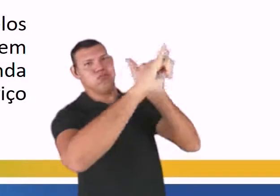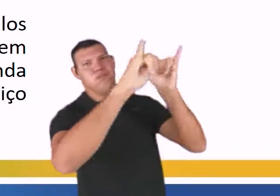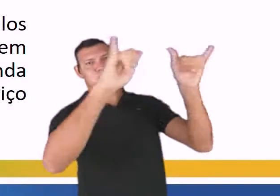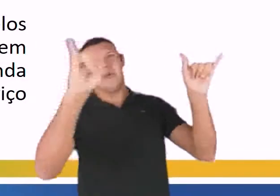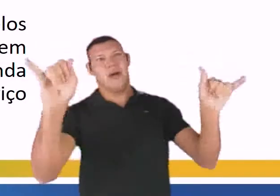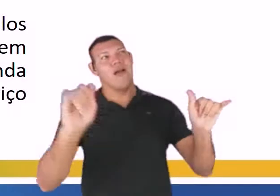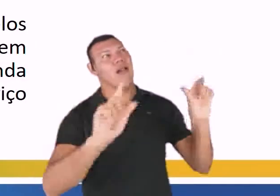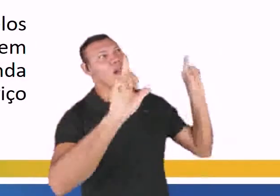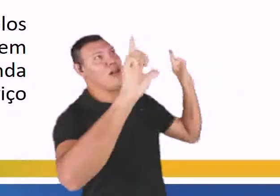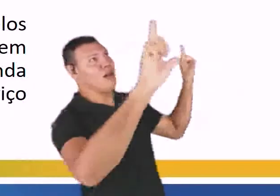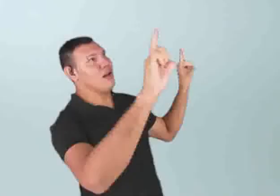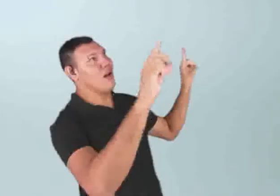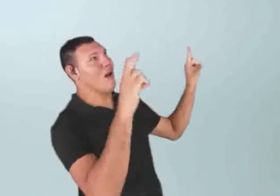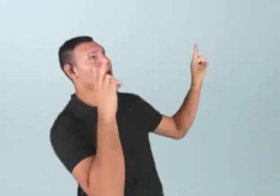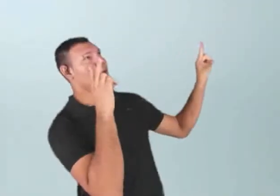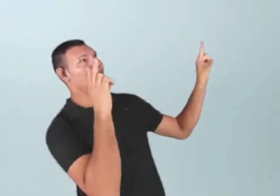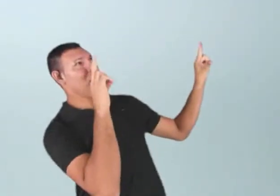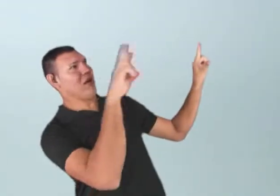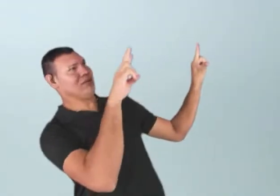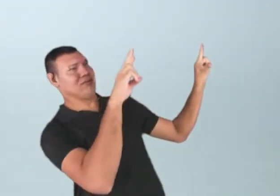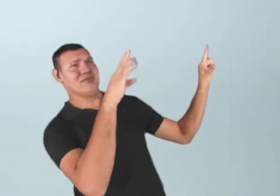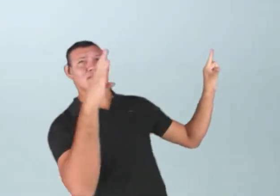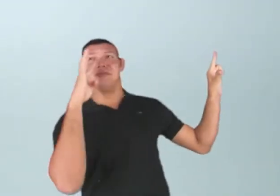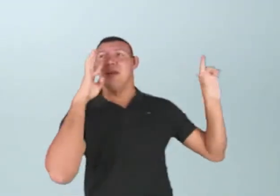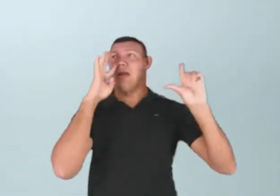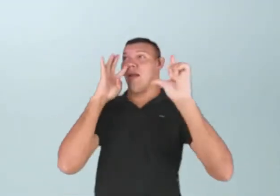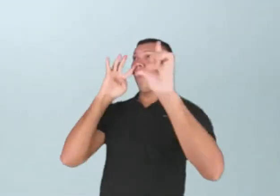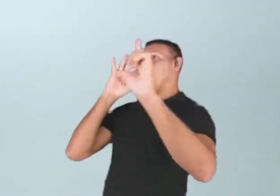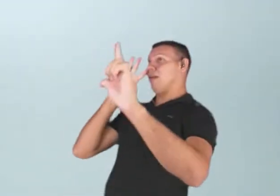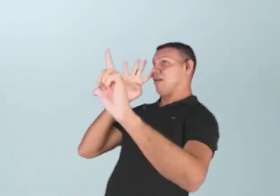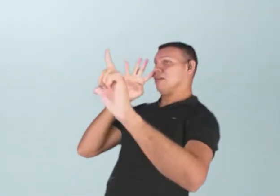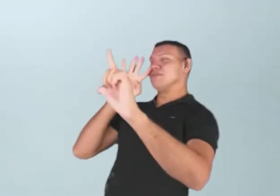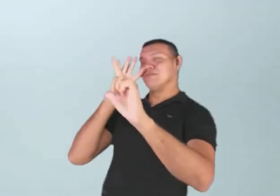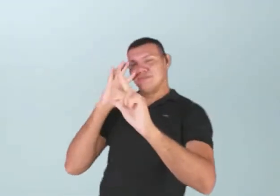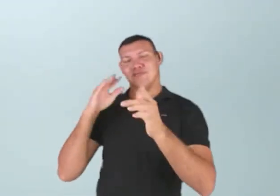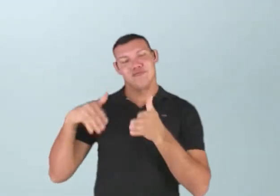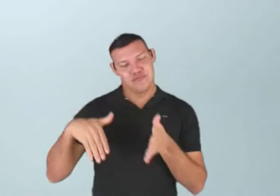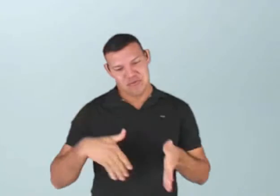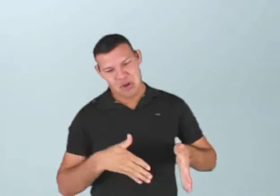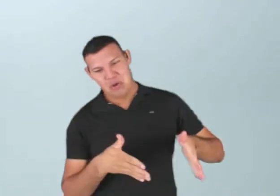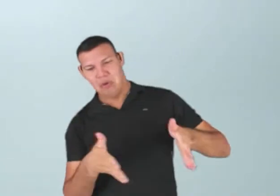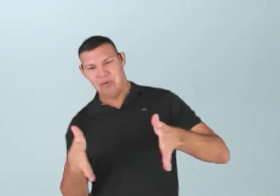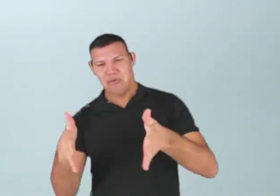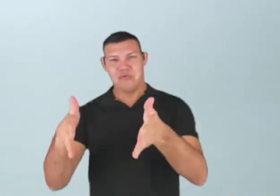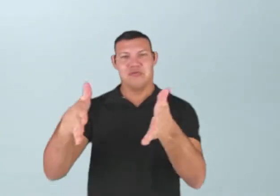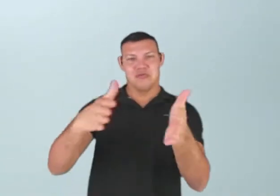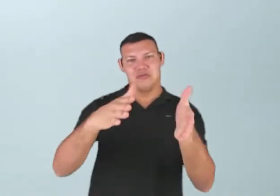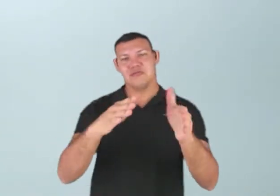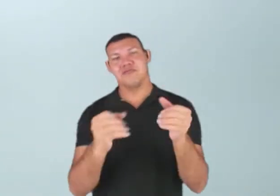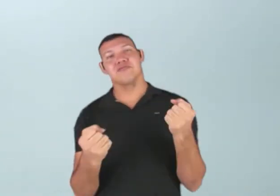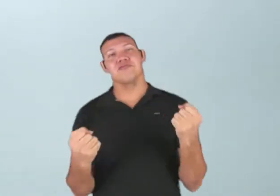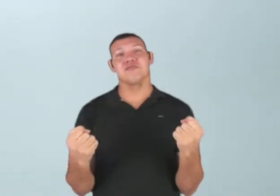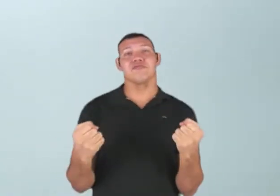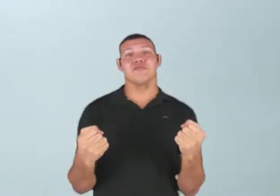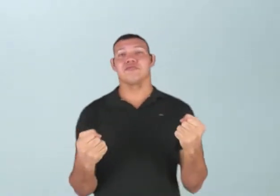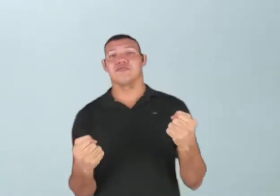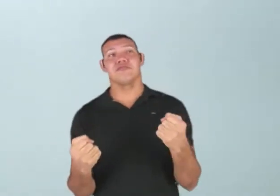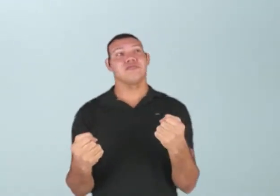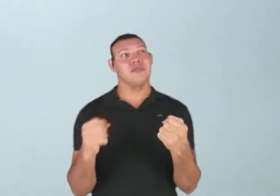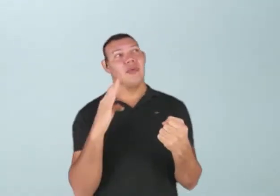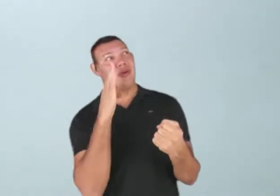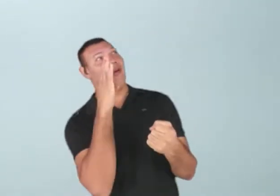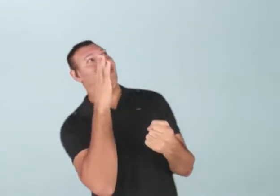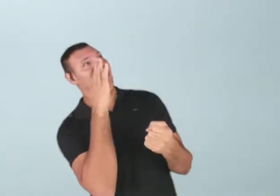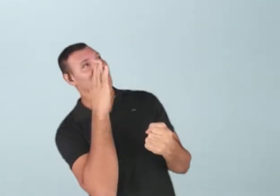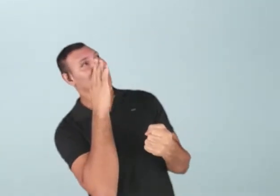propagandas pelos meios urbanos, estradas, rodovias estaduais e federais e por aí afora. Essa é uma